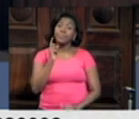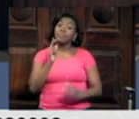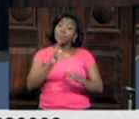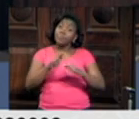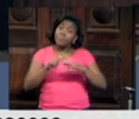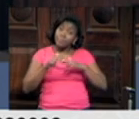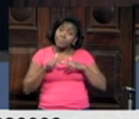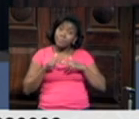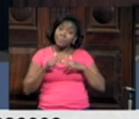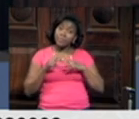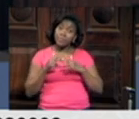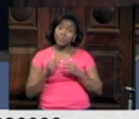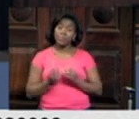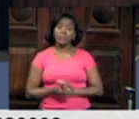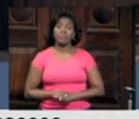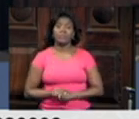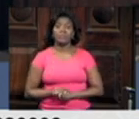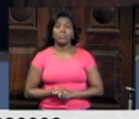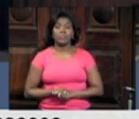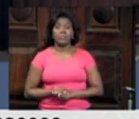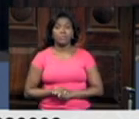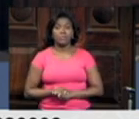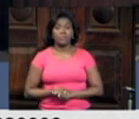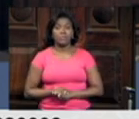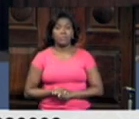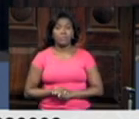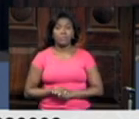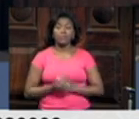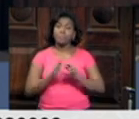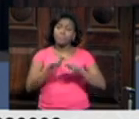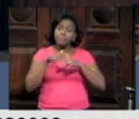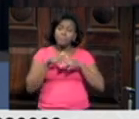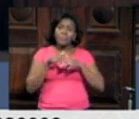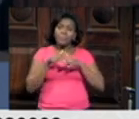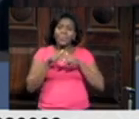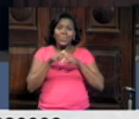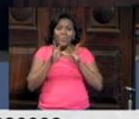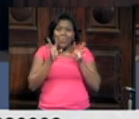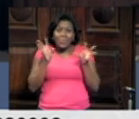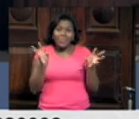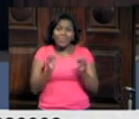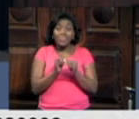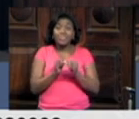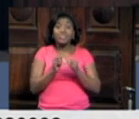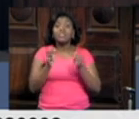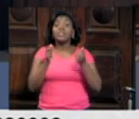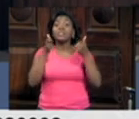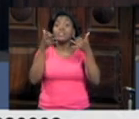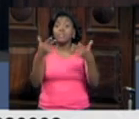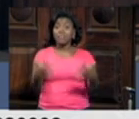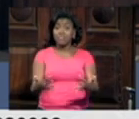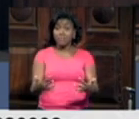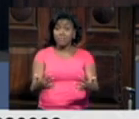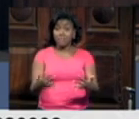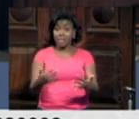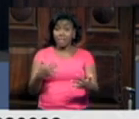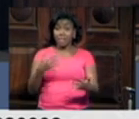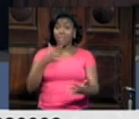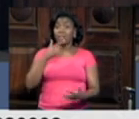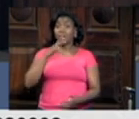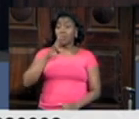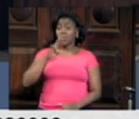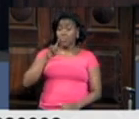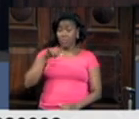Portanto, senhora presidente, nesta tribuna, concluindo, para dizer, Ulisses